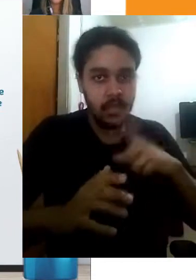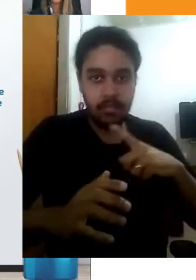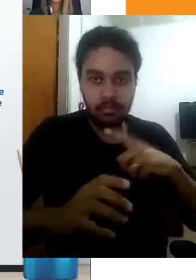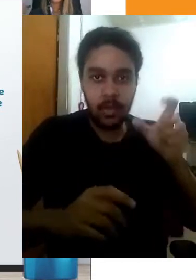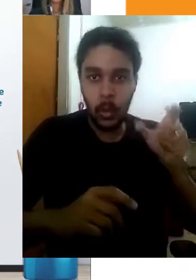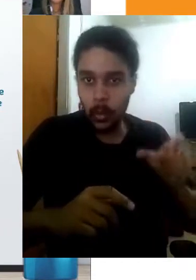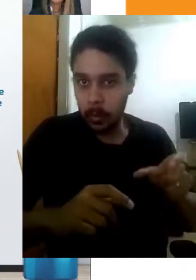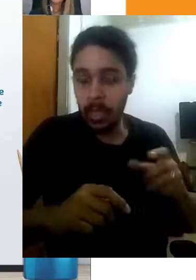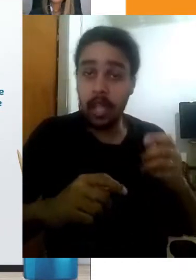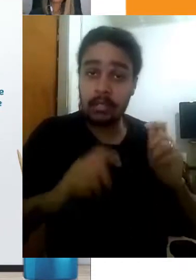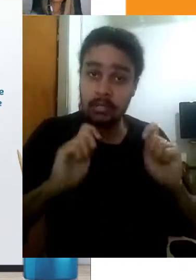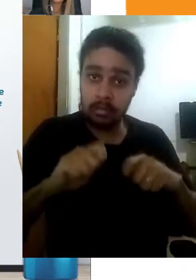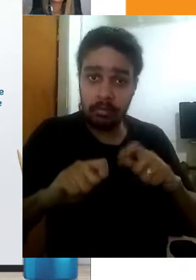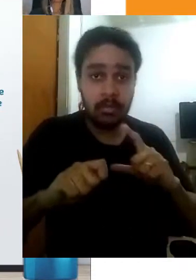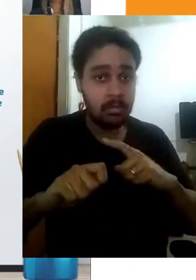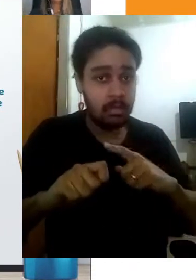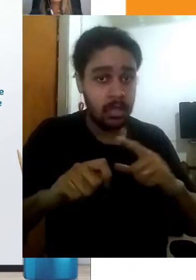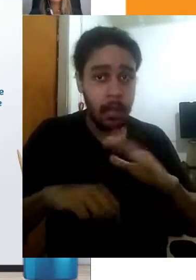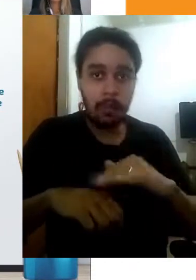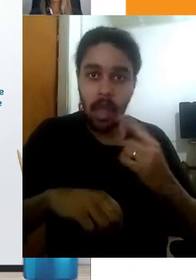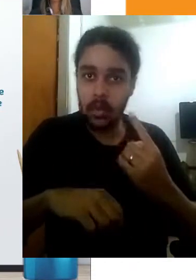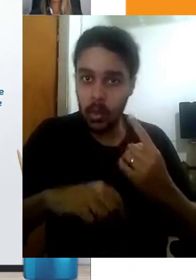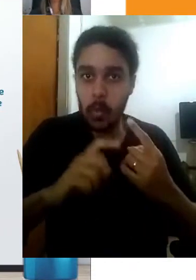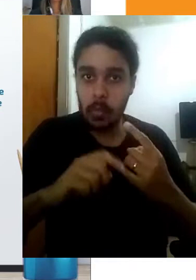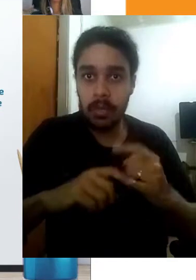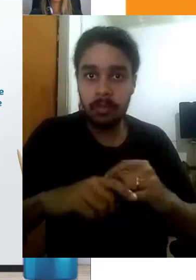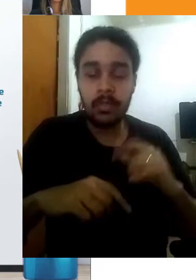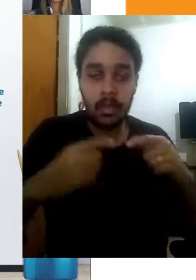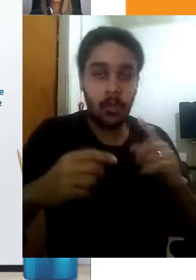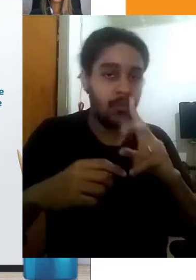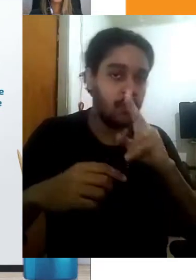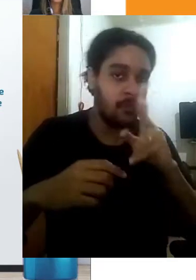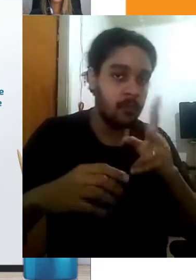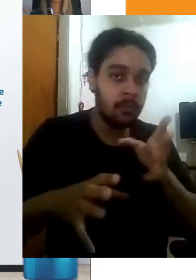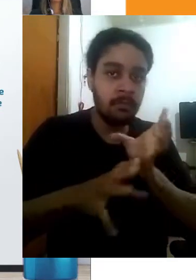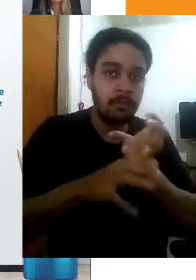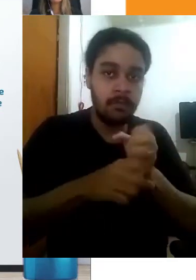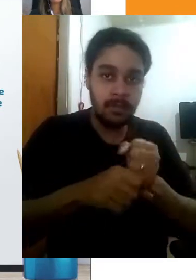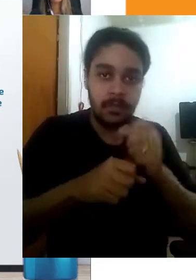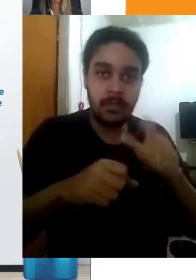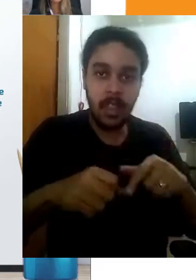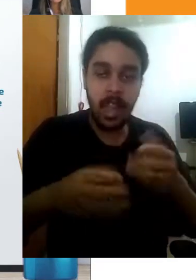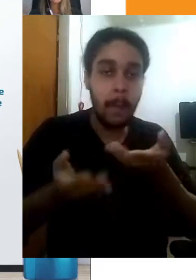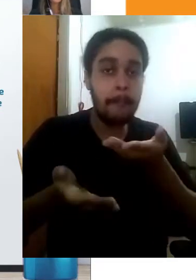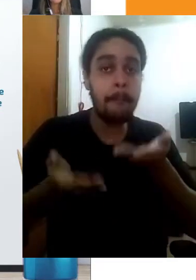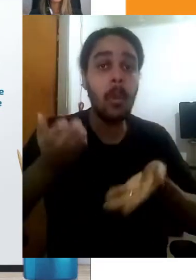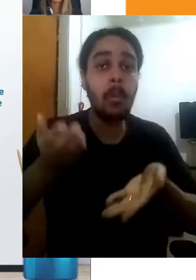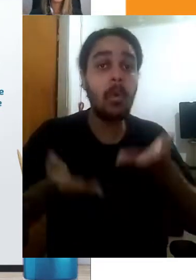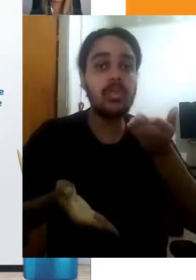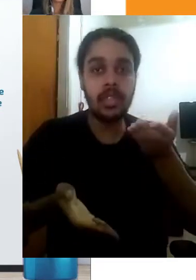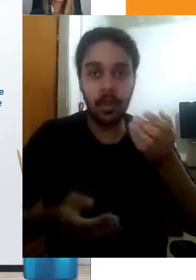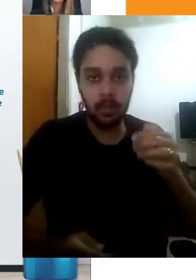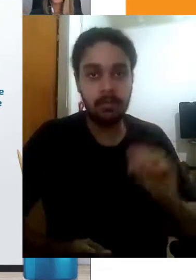corpo, podendo ter mais de uma. Então, a força resultante é proporcional à